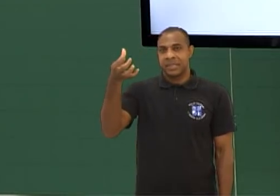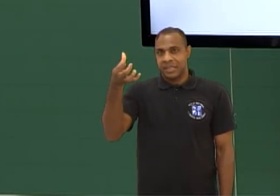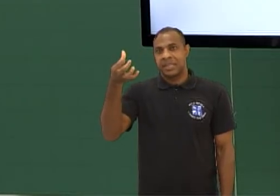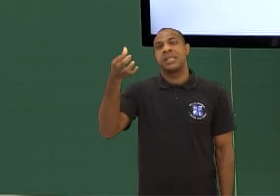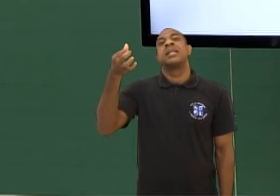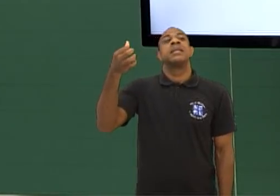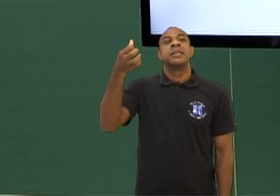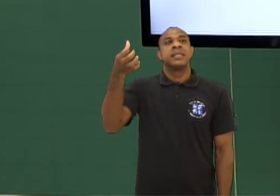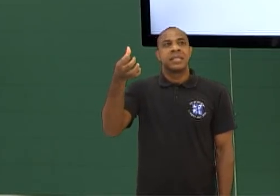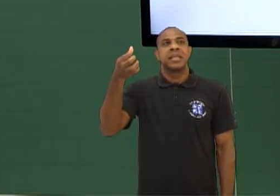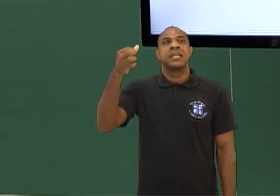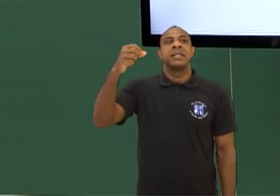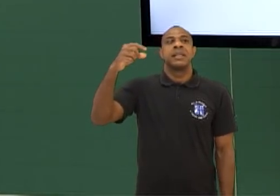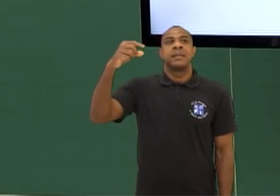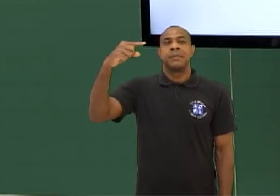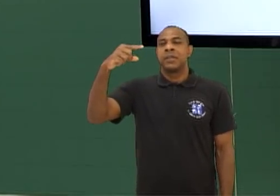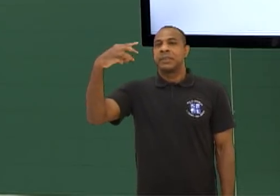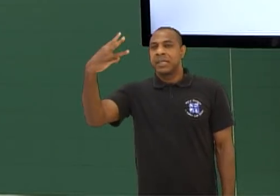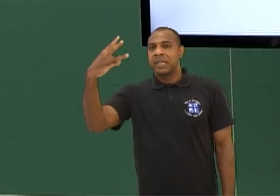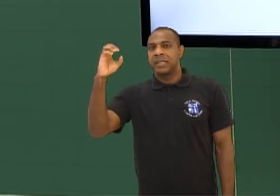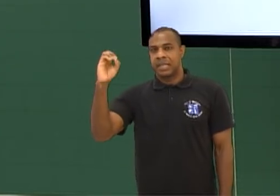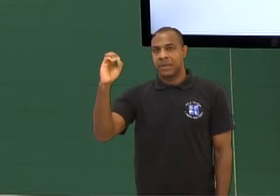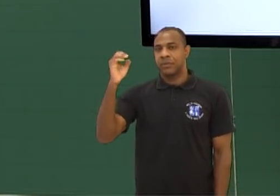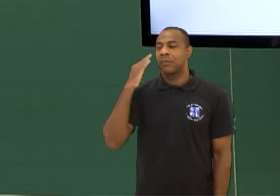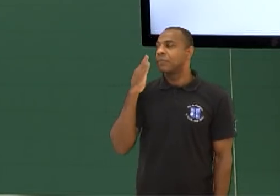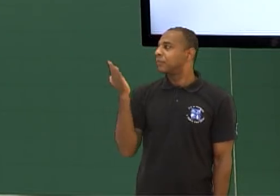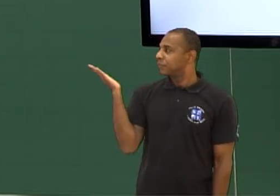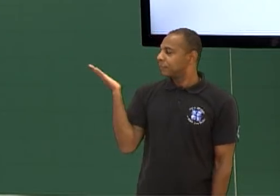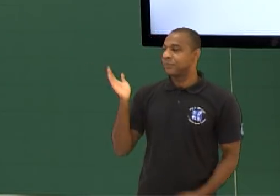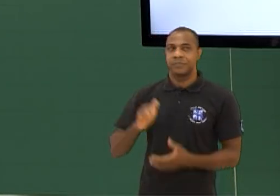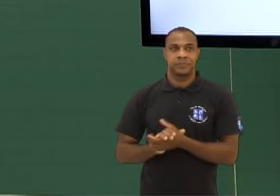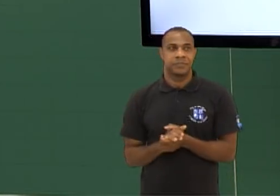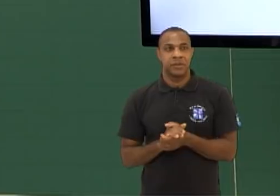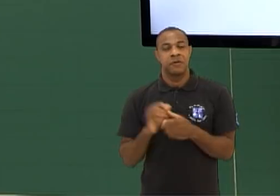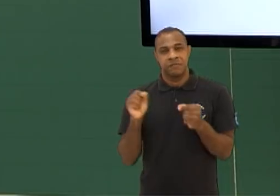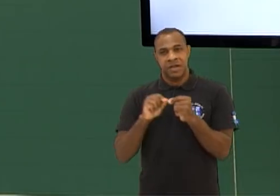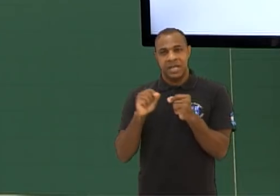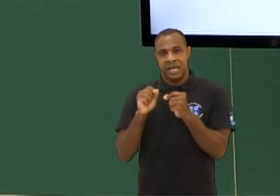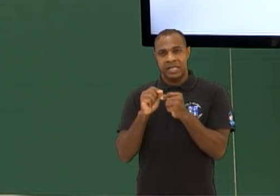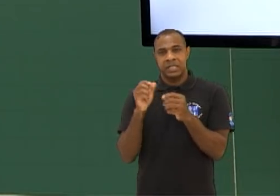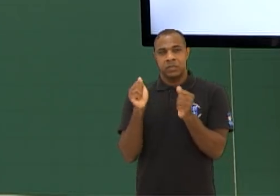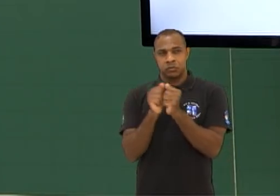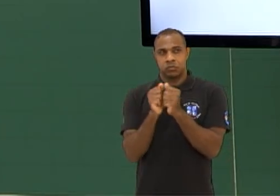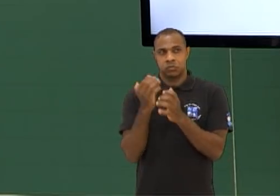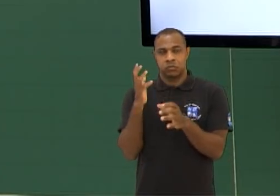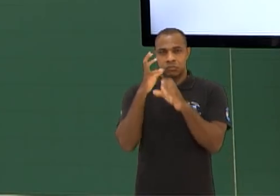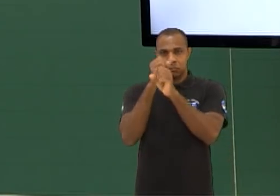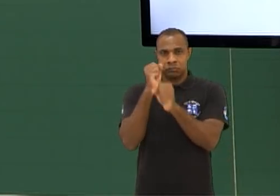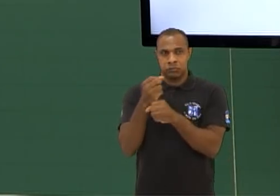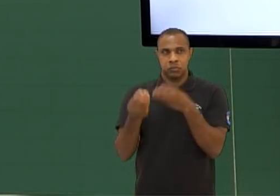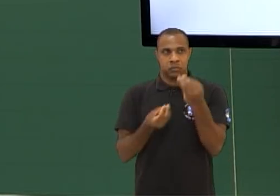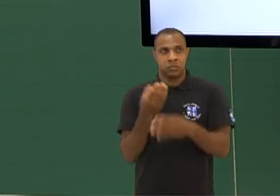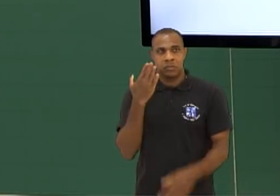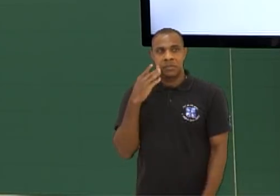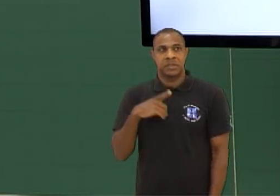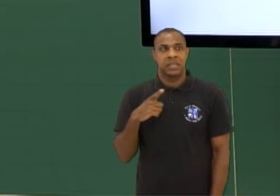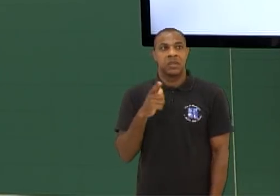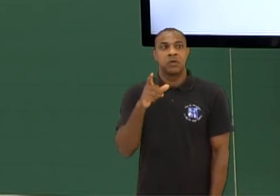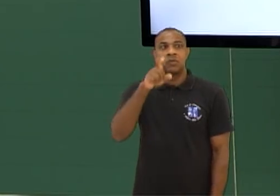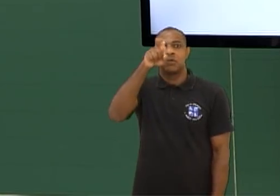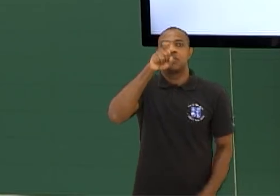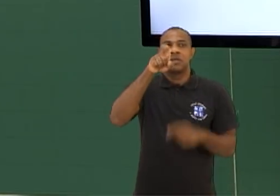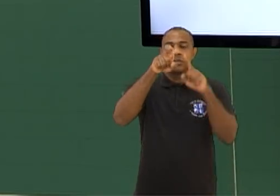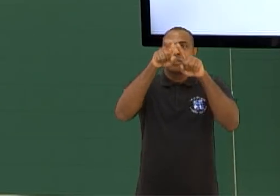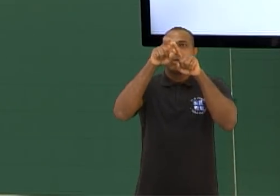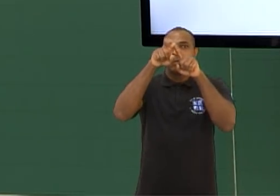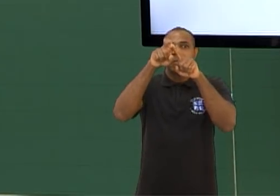3 e 0. Qual desses é a solução? Então, vamos fazer junto pelo menos alguns cálculos aqui. Então, está vendo que eu tenho x aqui?